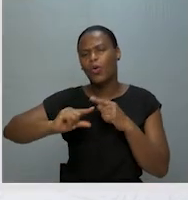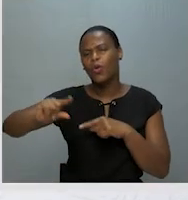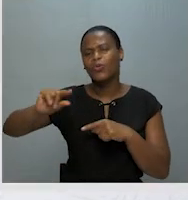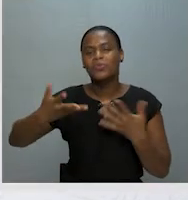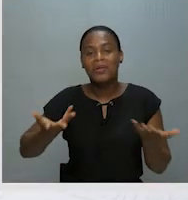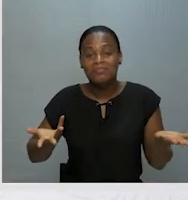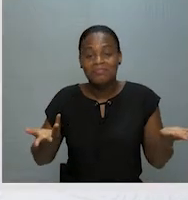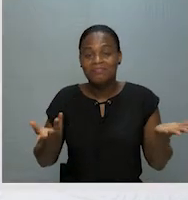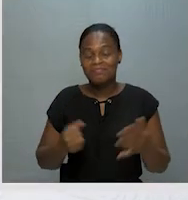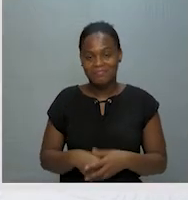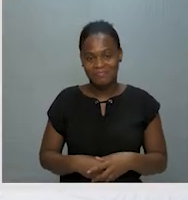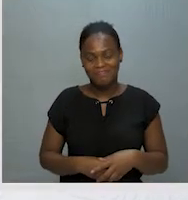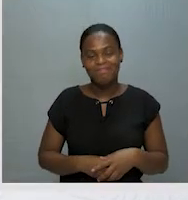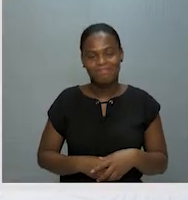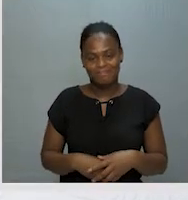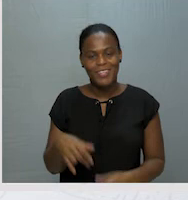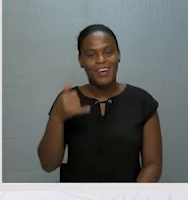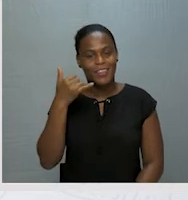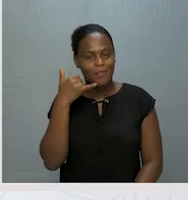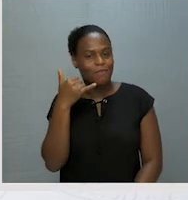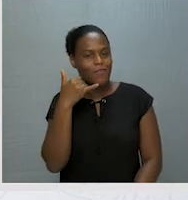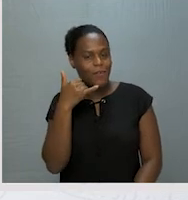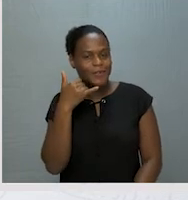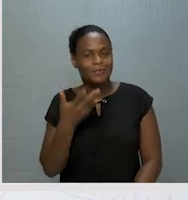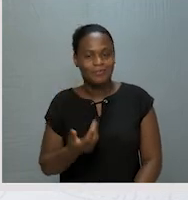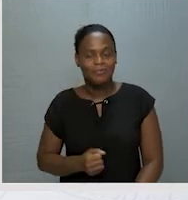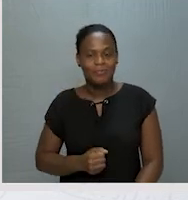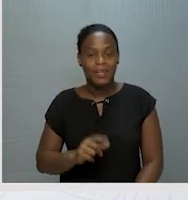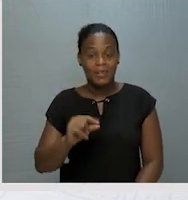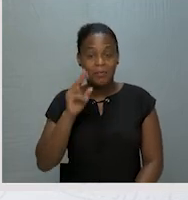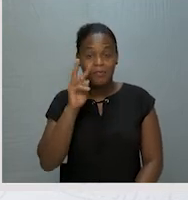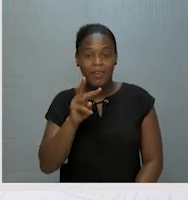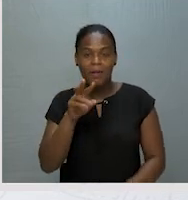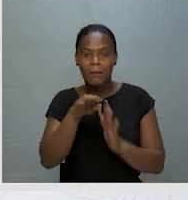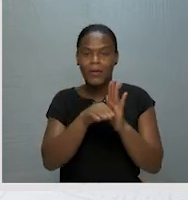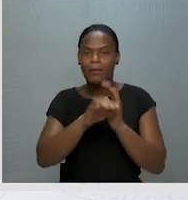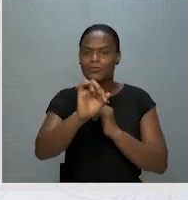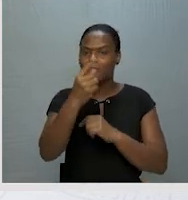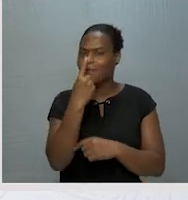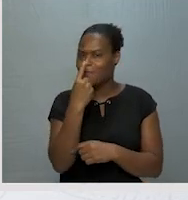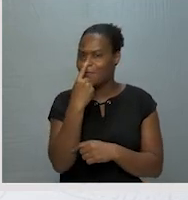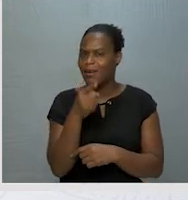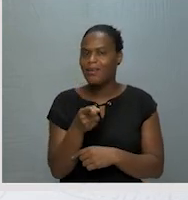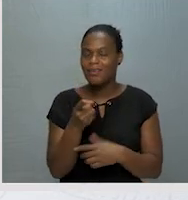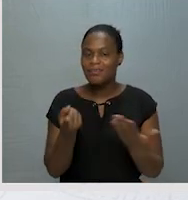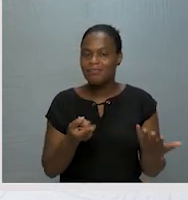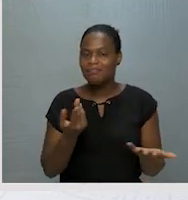longe? O telefone. Ver os teus programas